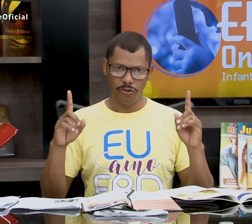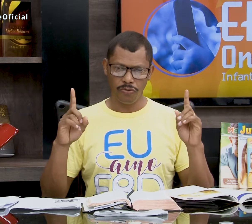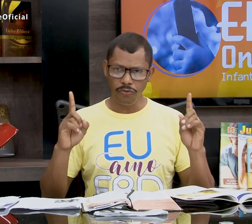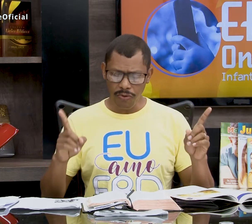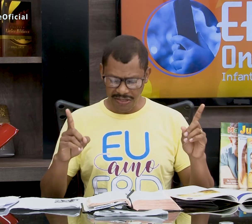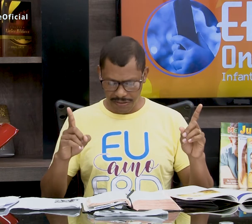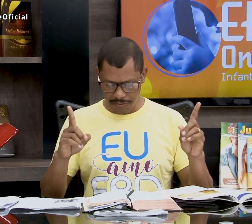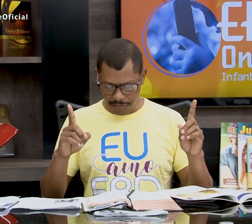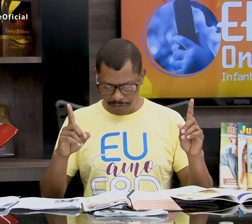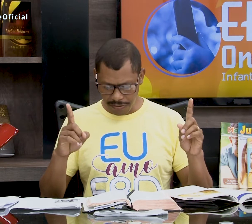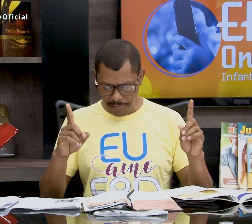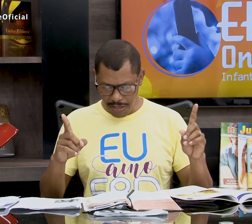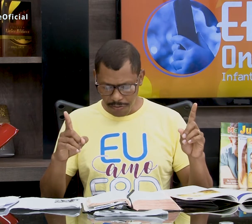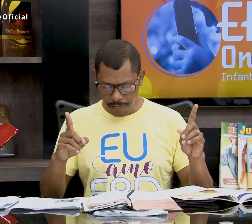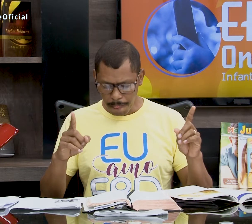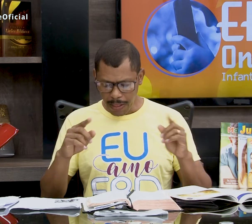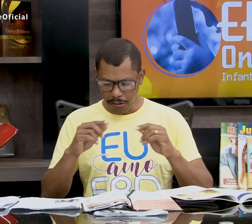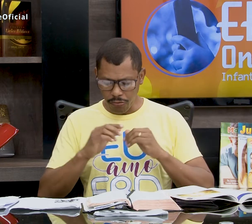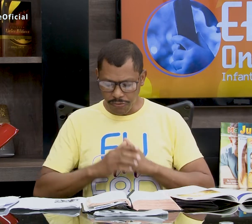ou menos duas